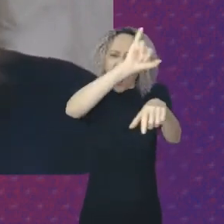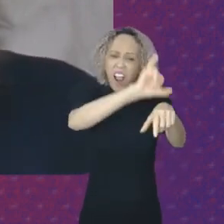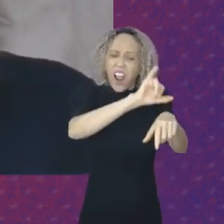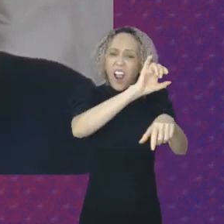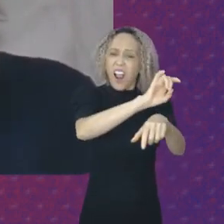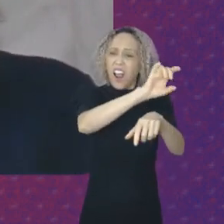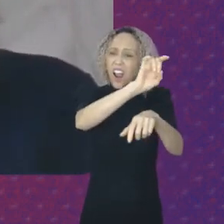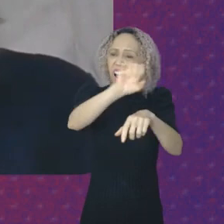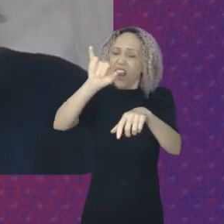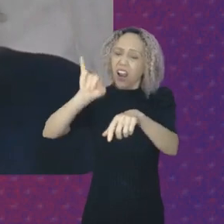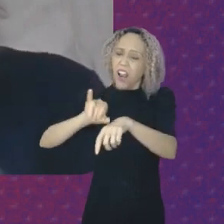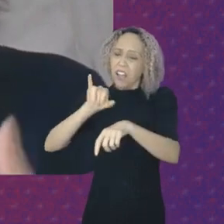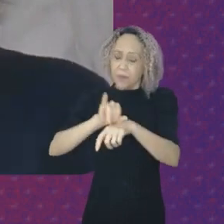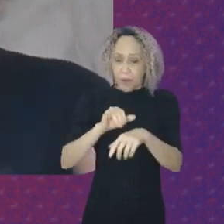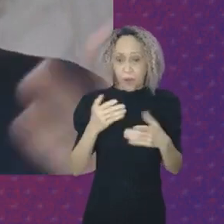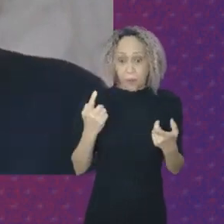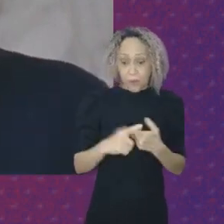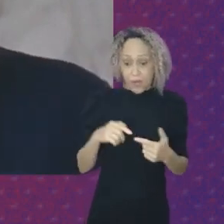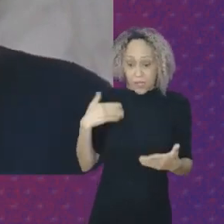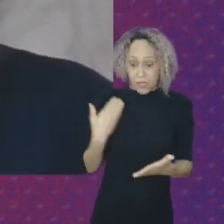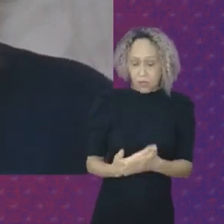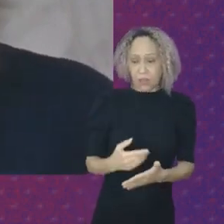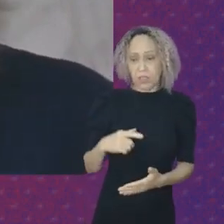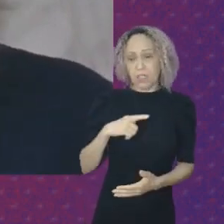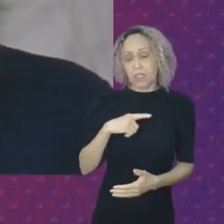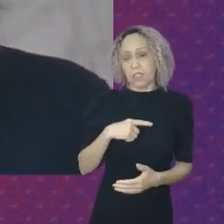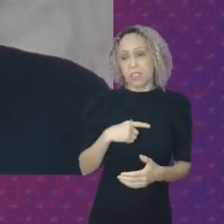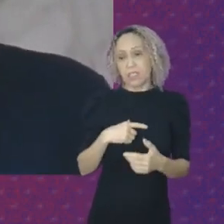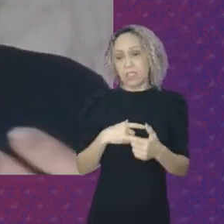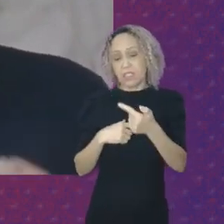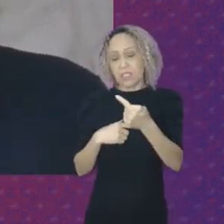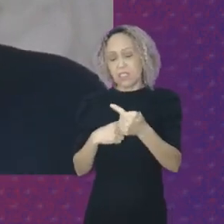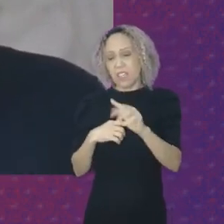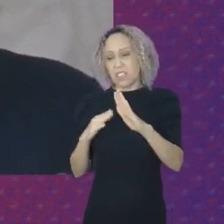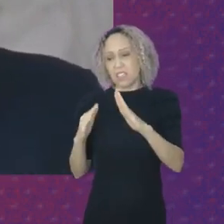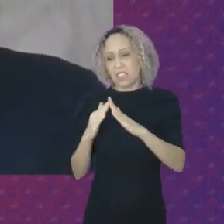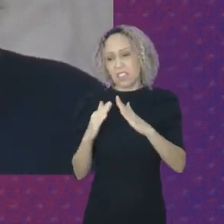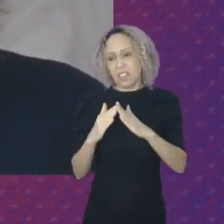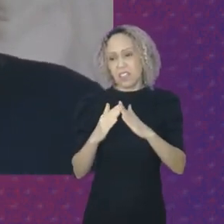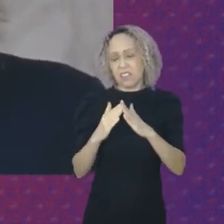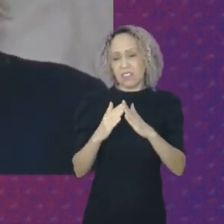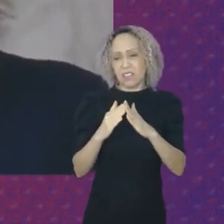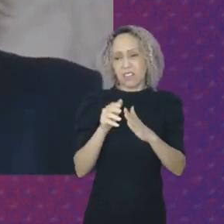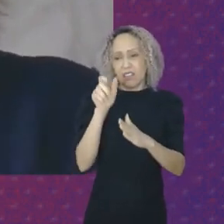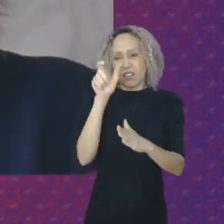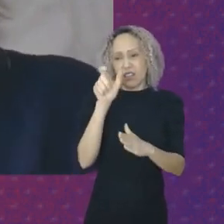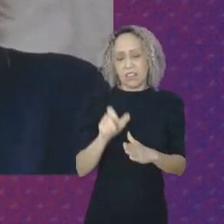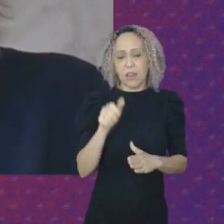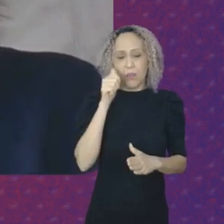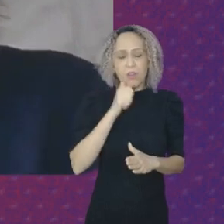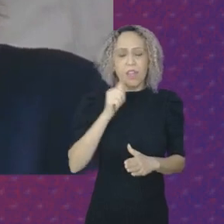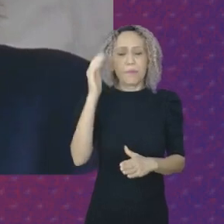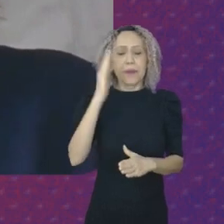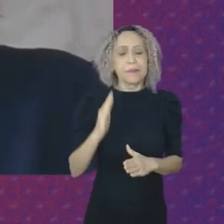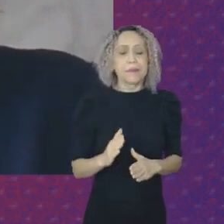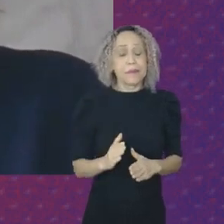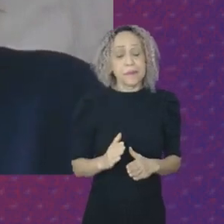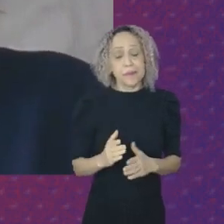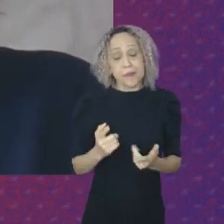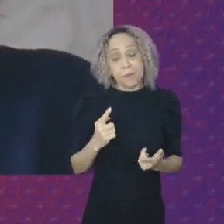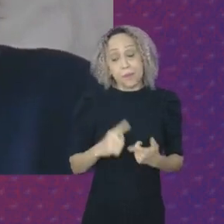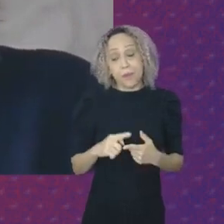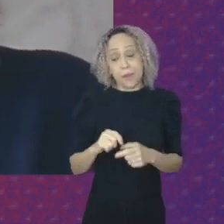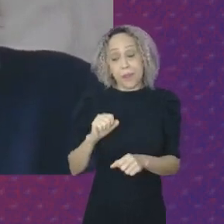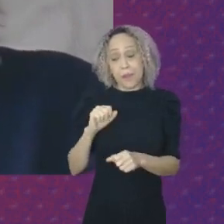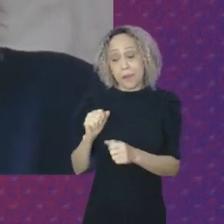temos 7 casas hoje, devido à interrupção do programa. Então, essa retomada prevê a